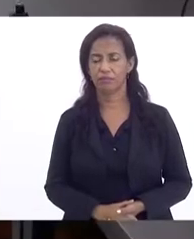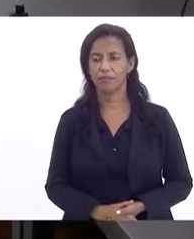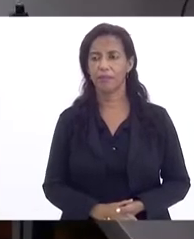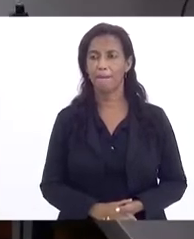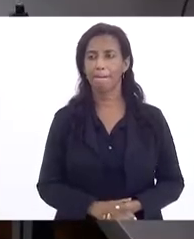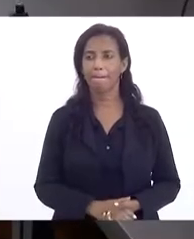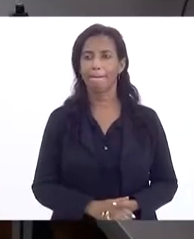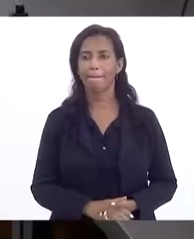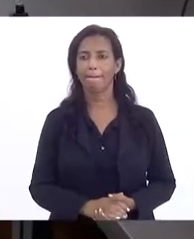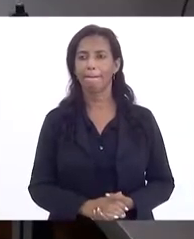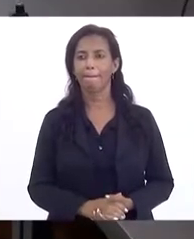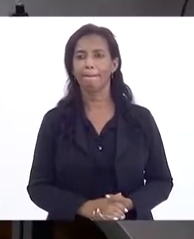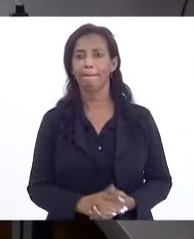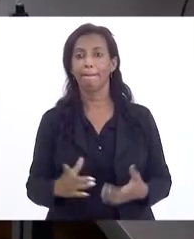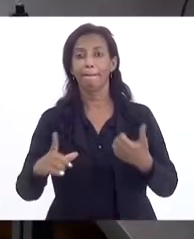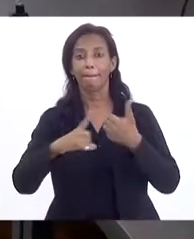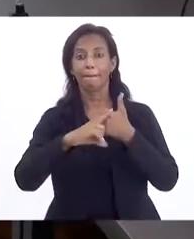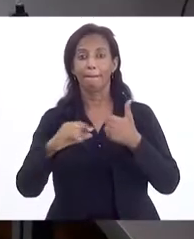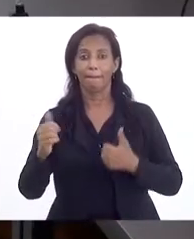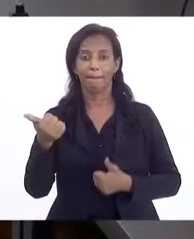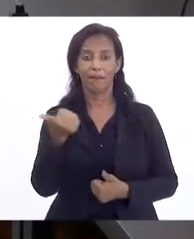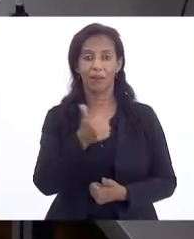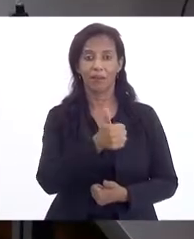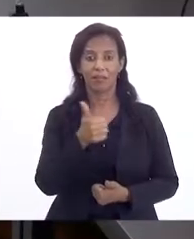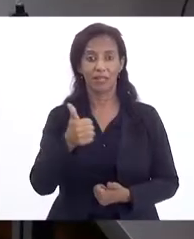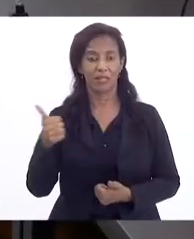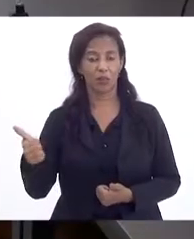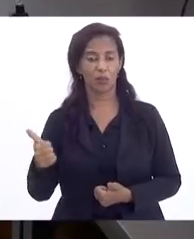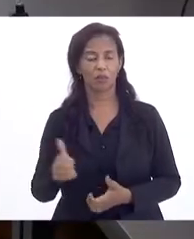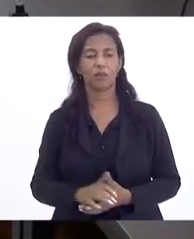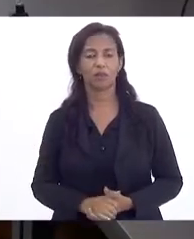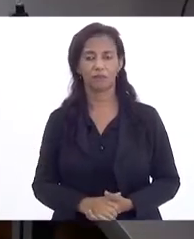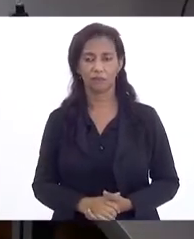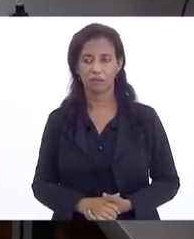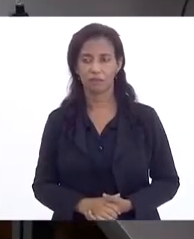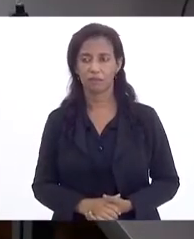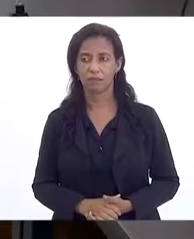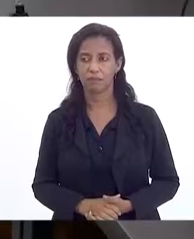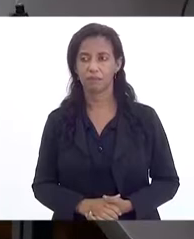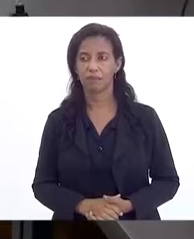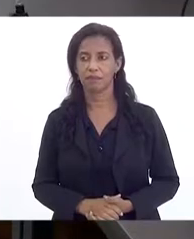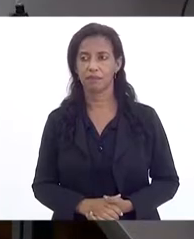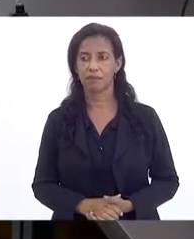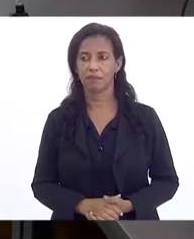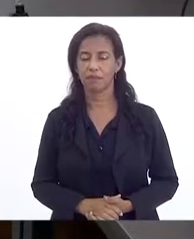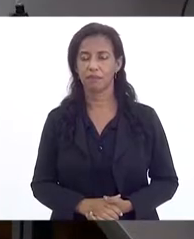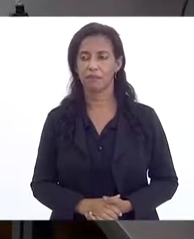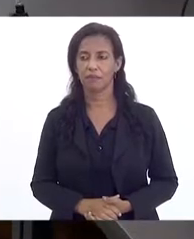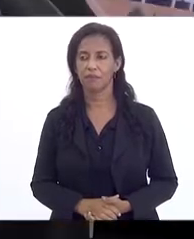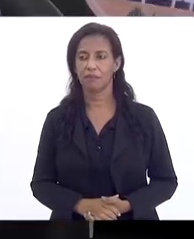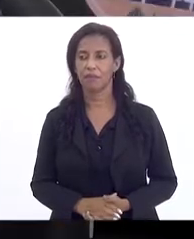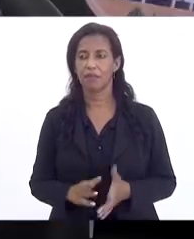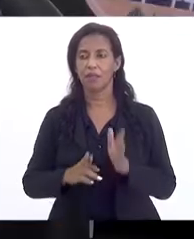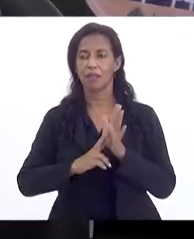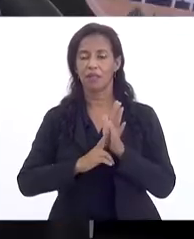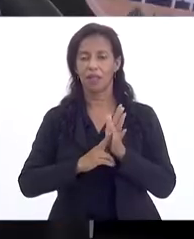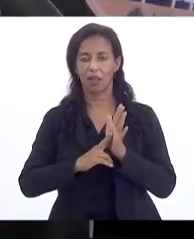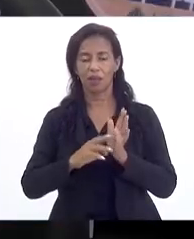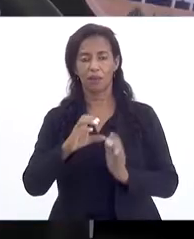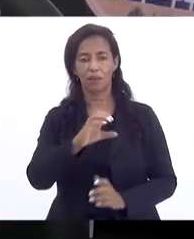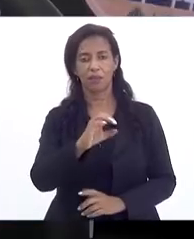contribuir. Artigo 111 do CTB. Deputado Rodrigo Amorim. Está regulado pelo CTB